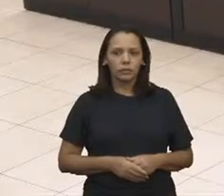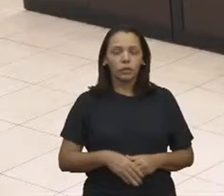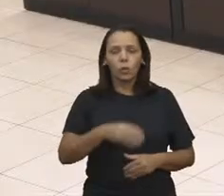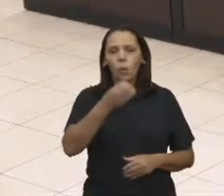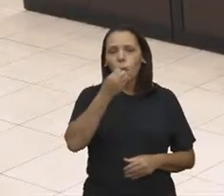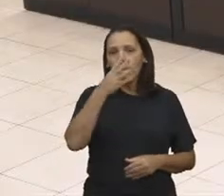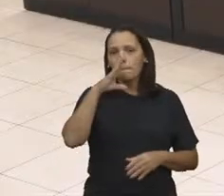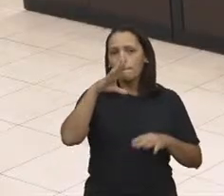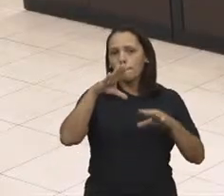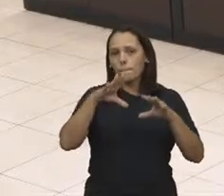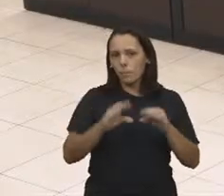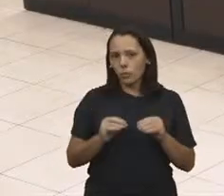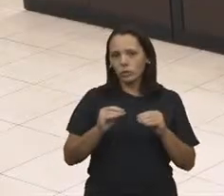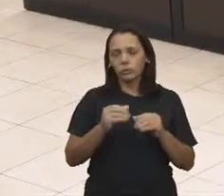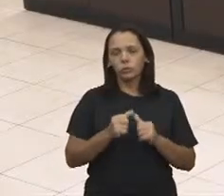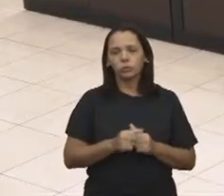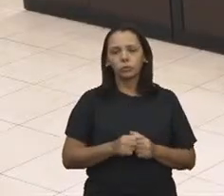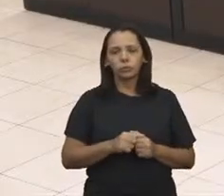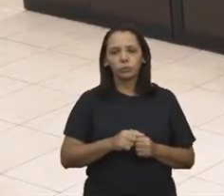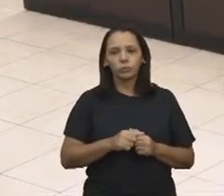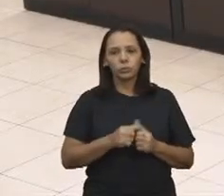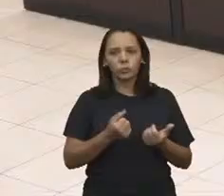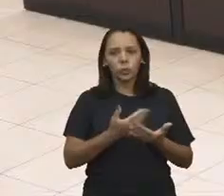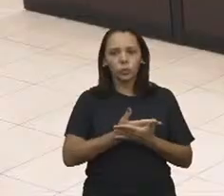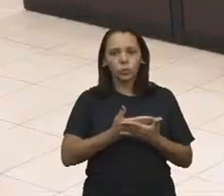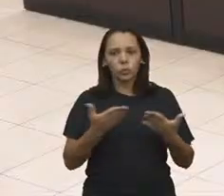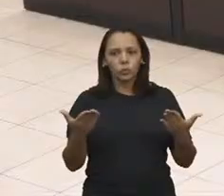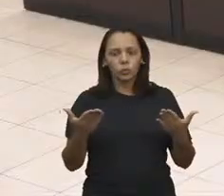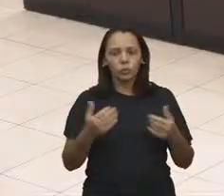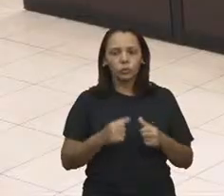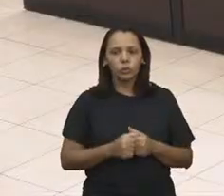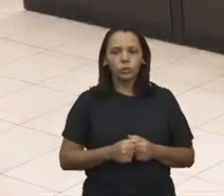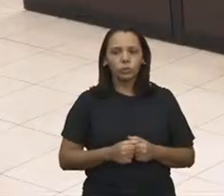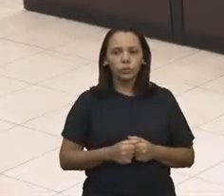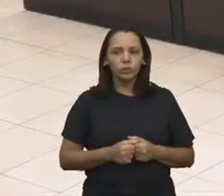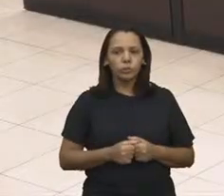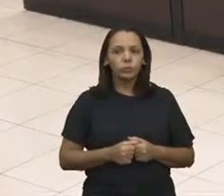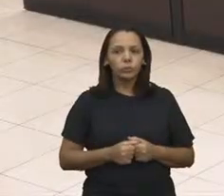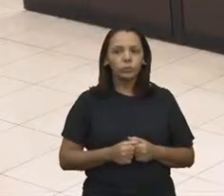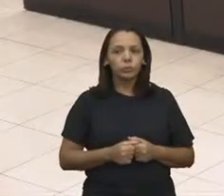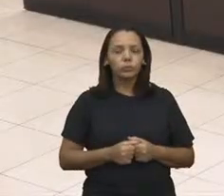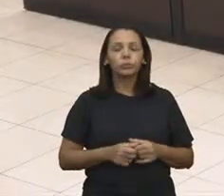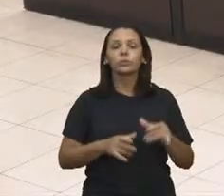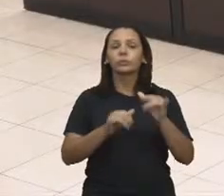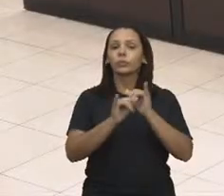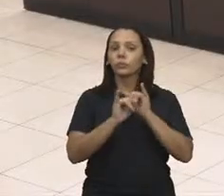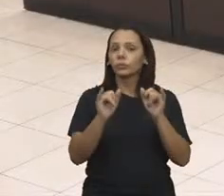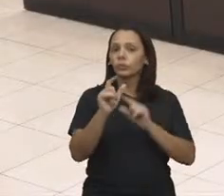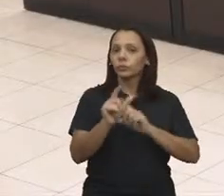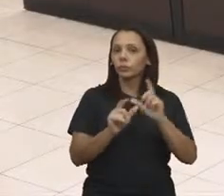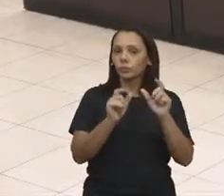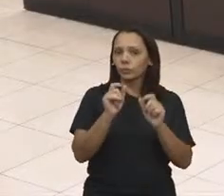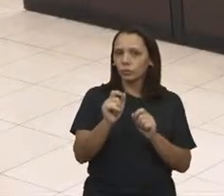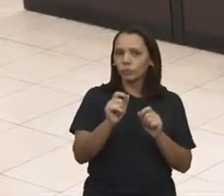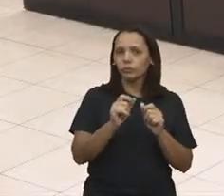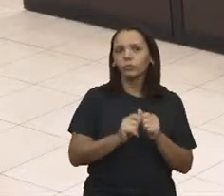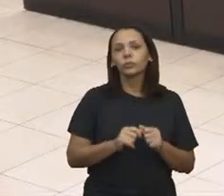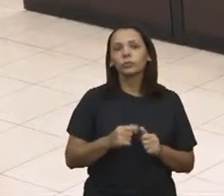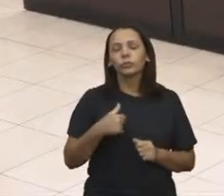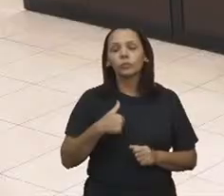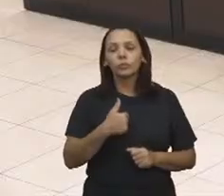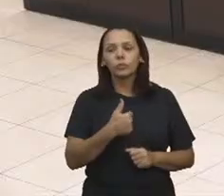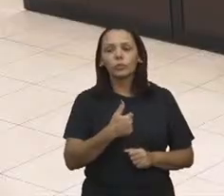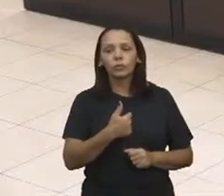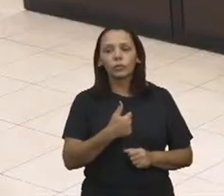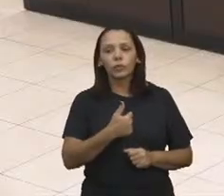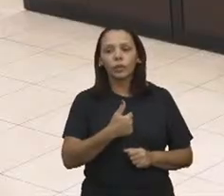Boa noite, senhores. Boa noite a todos. Eu queria dizer aqui para vocês que nós eu